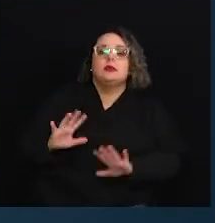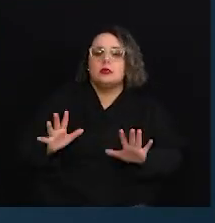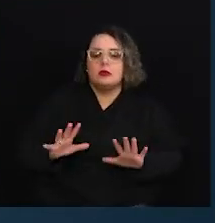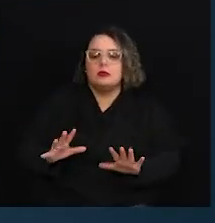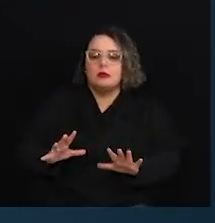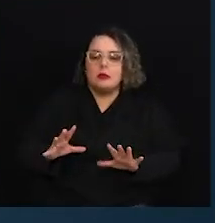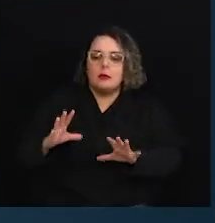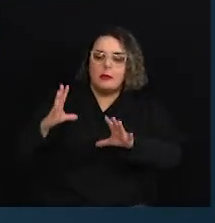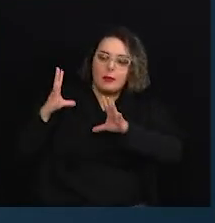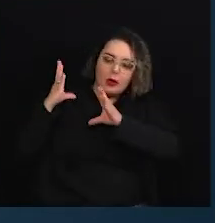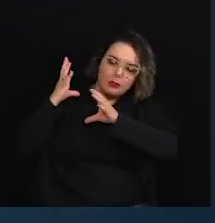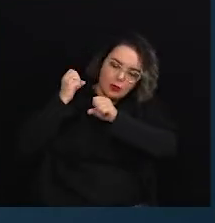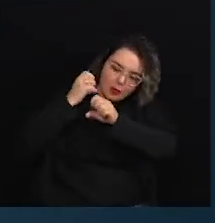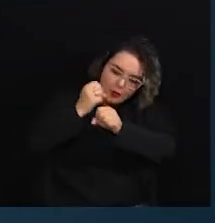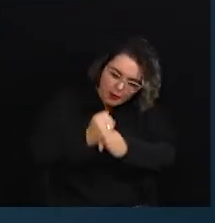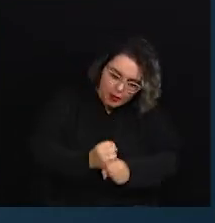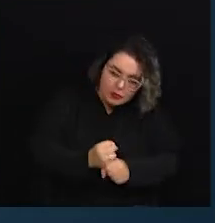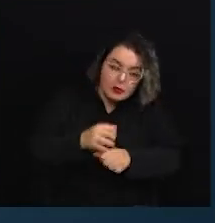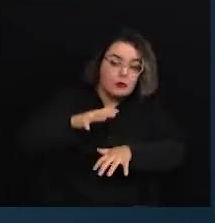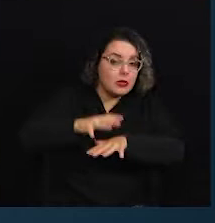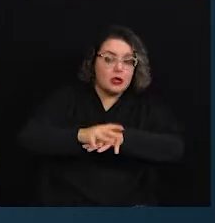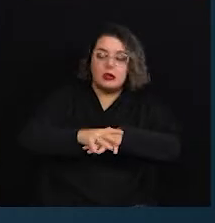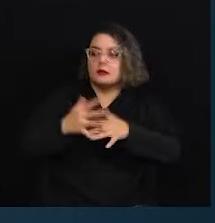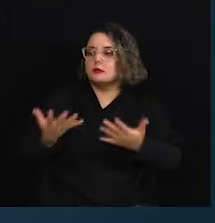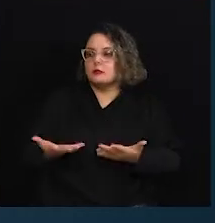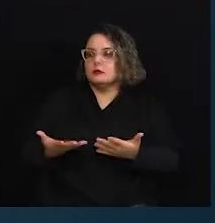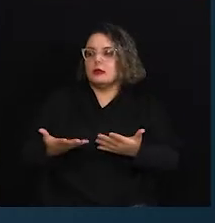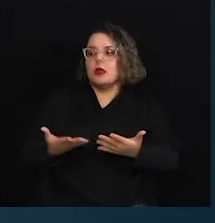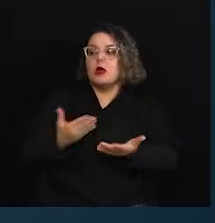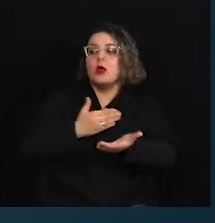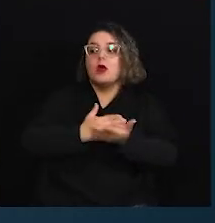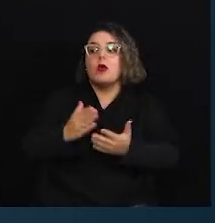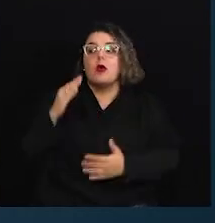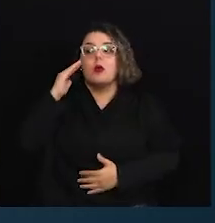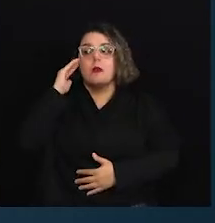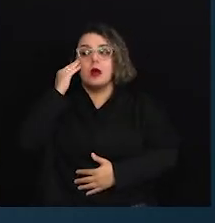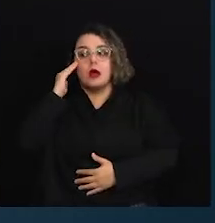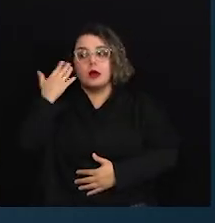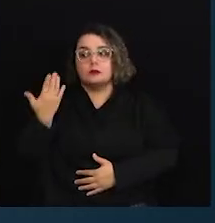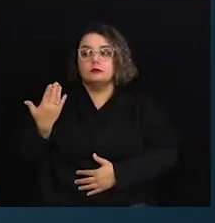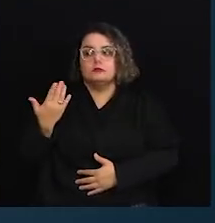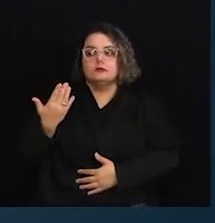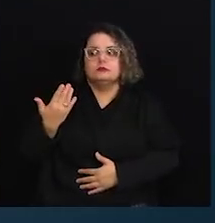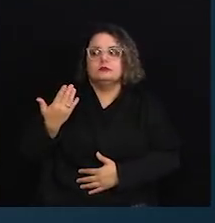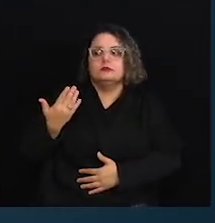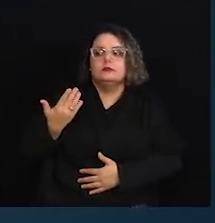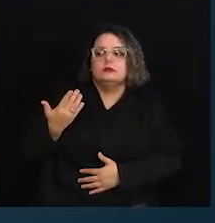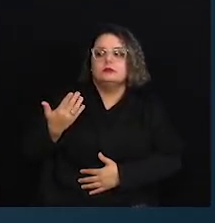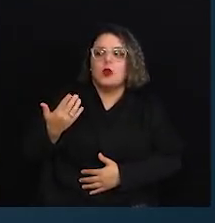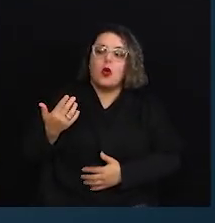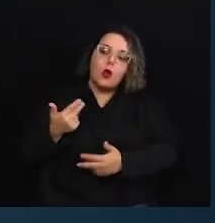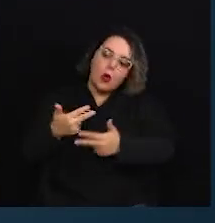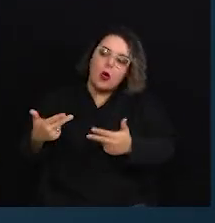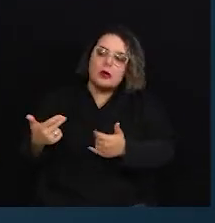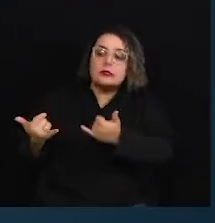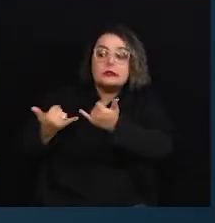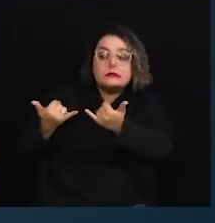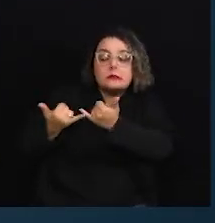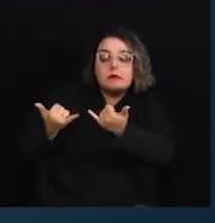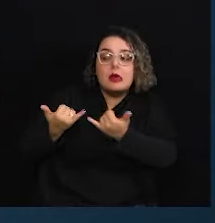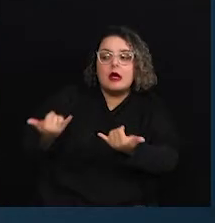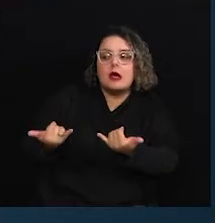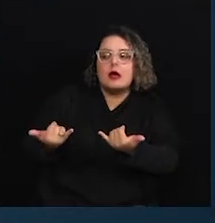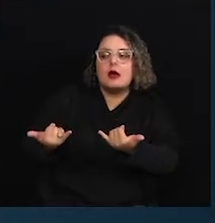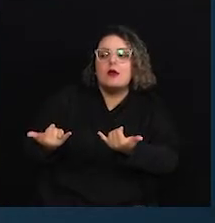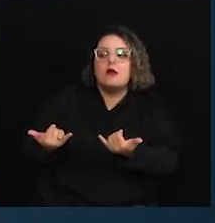modelos matemáticos que tem ali por trás, tá? Então ele começa a entender e assimilar coisas que são similares a um